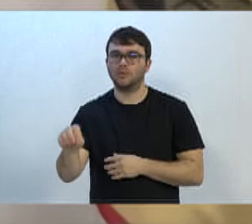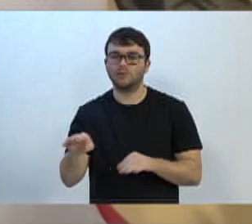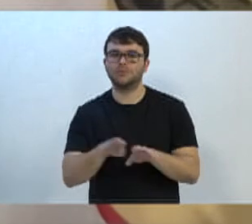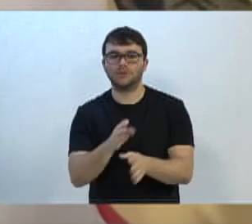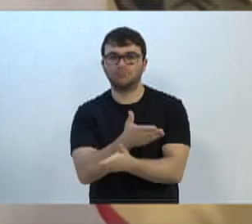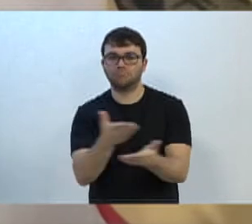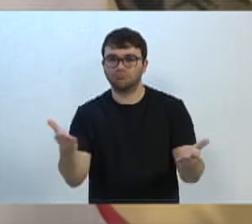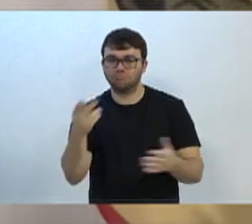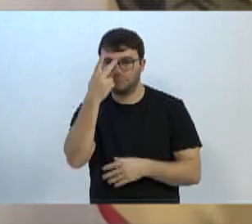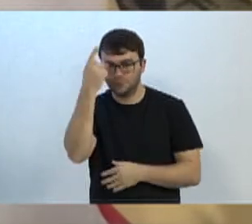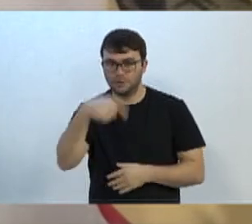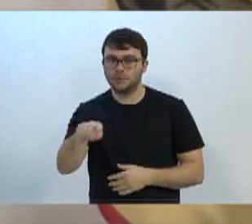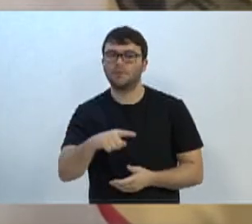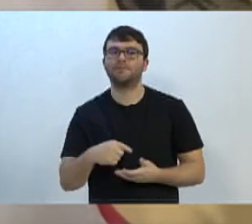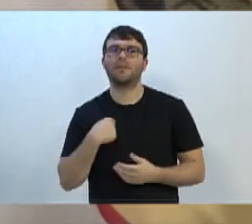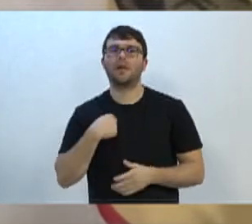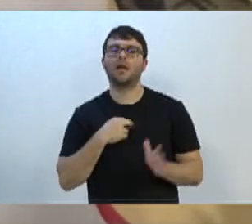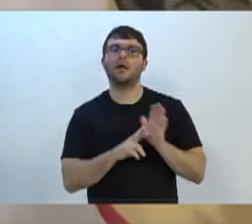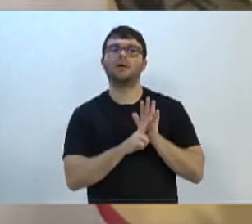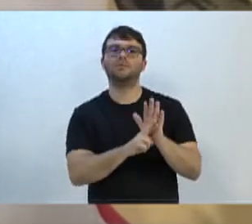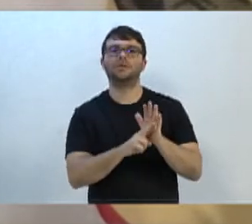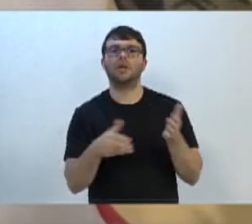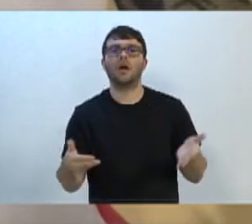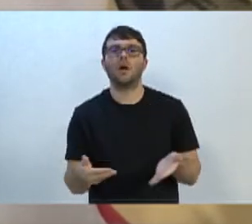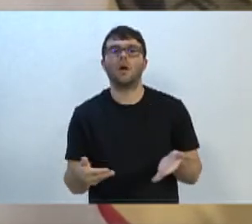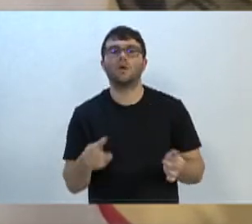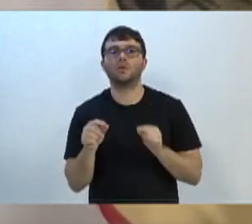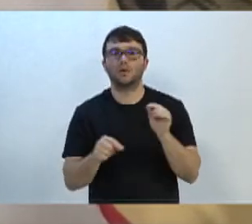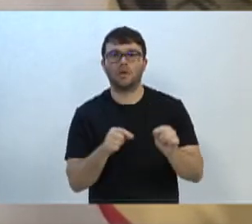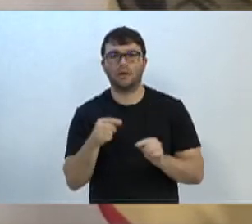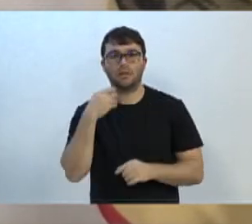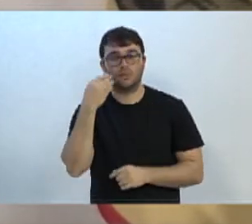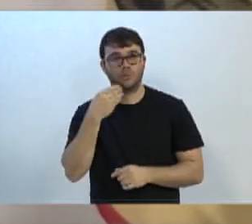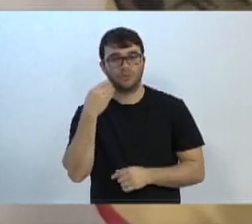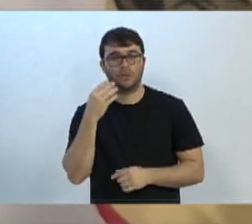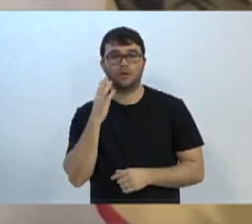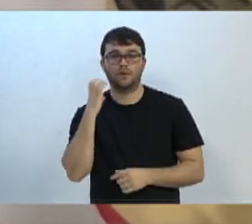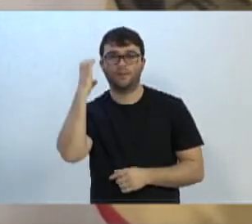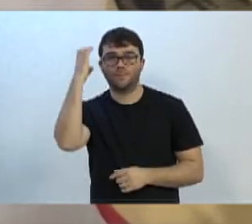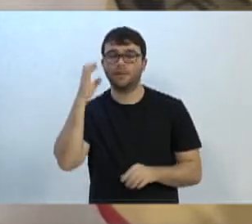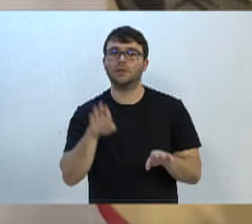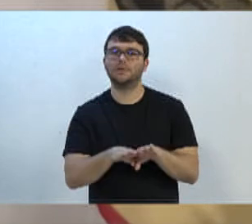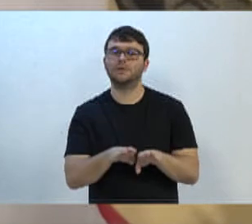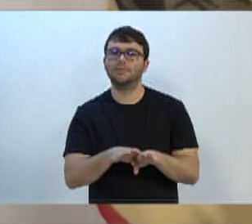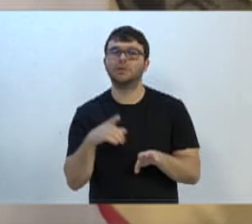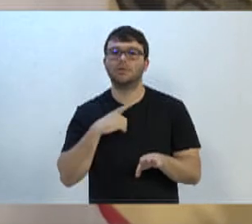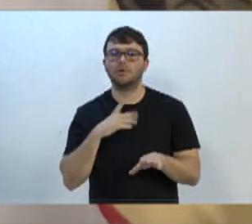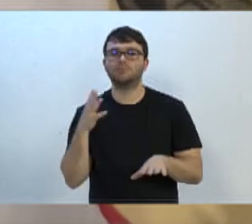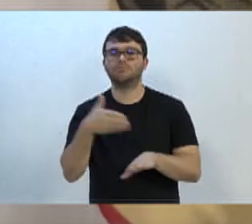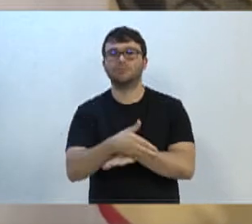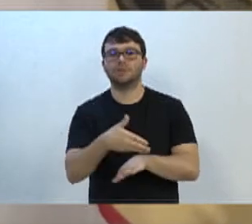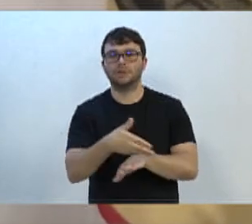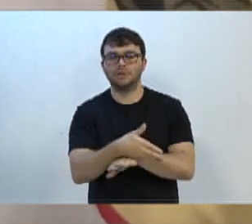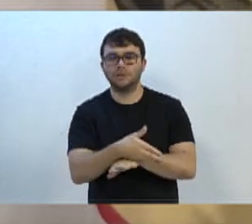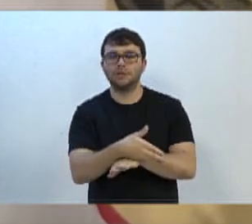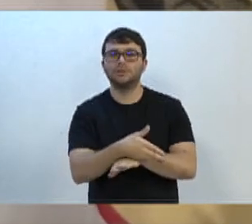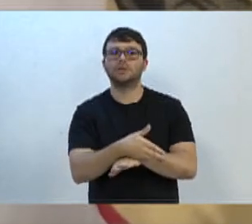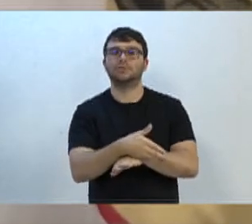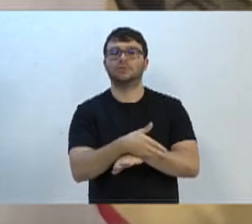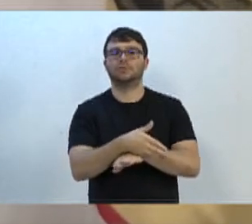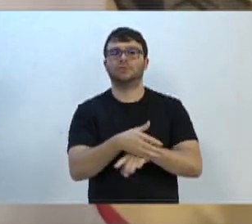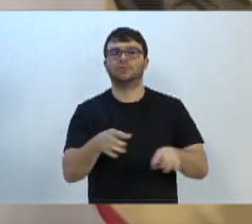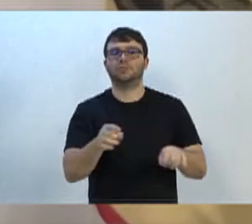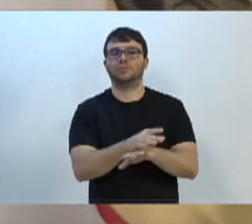senhoras e senhores estou aqui como representante Deputado Ivan e também como membro que participou da conclusão